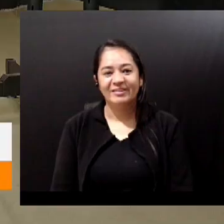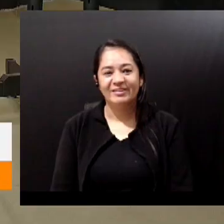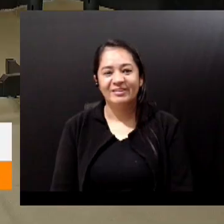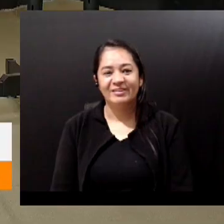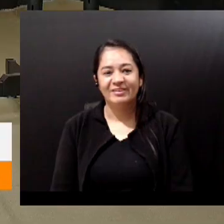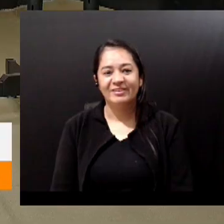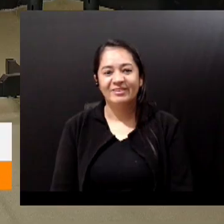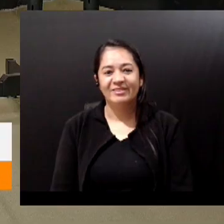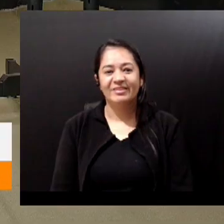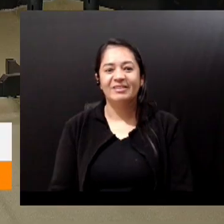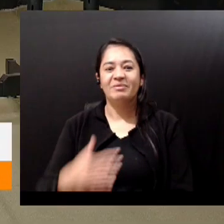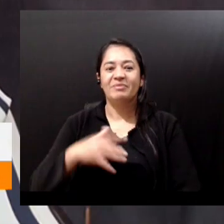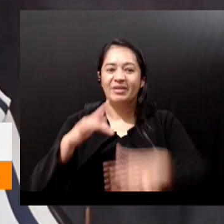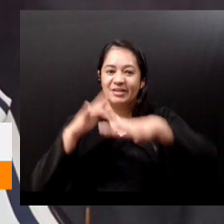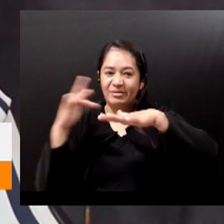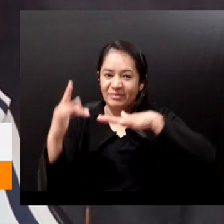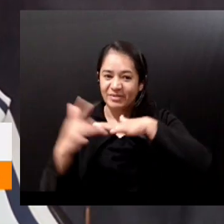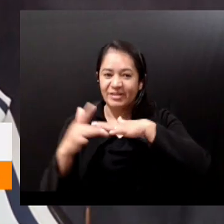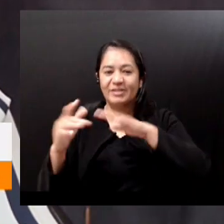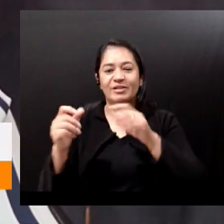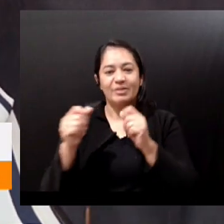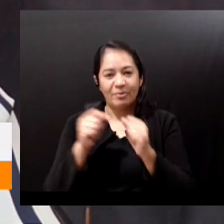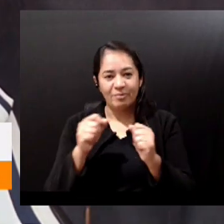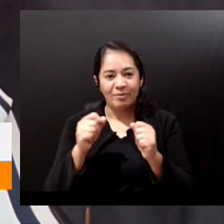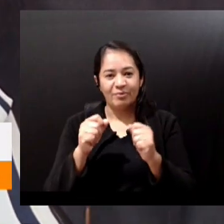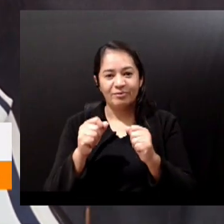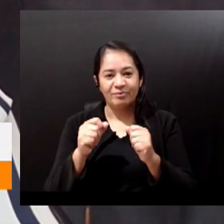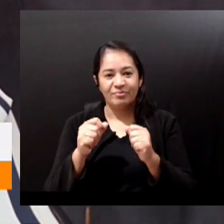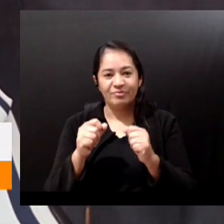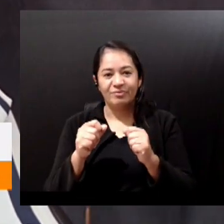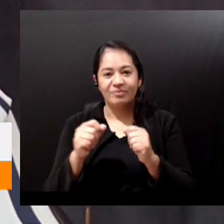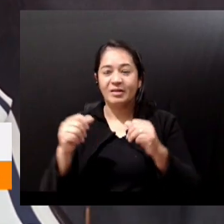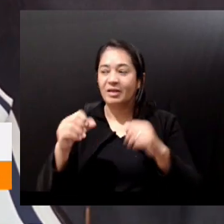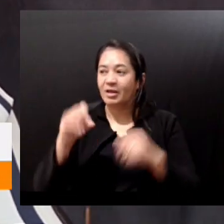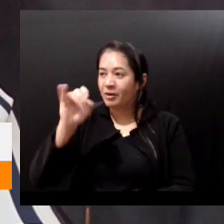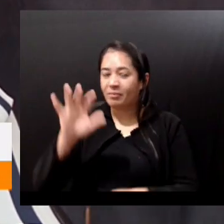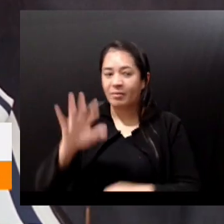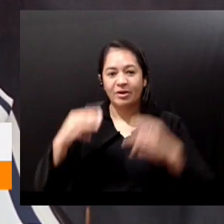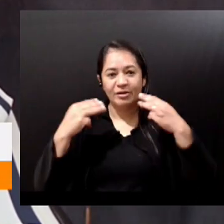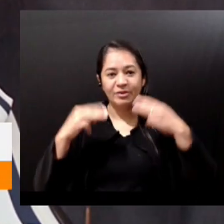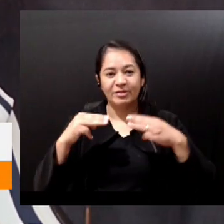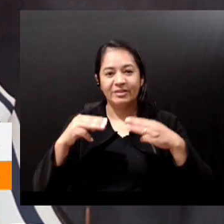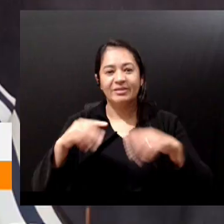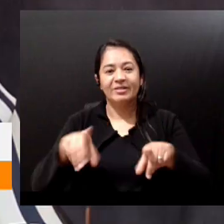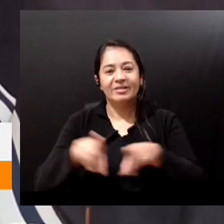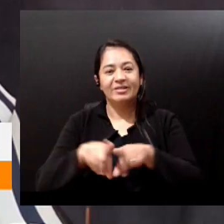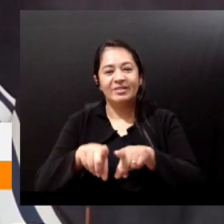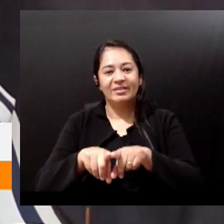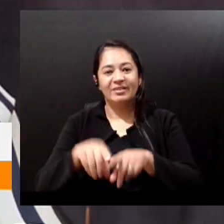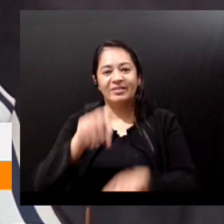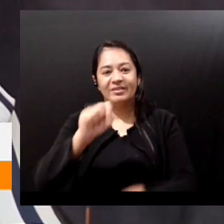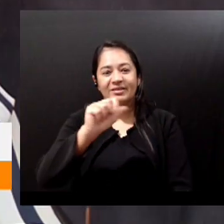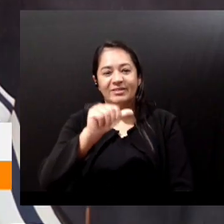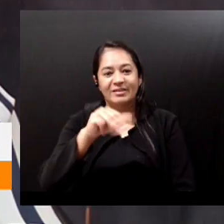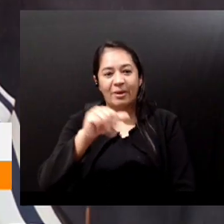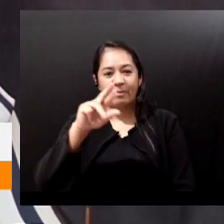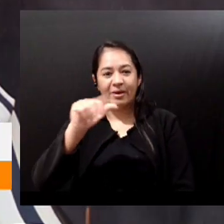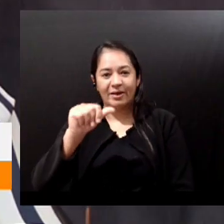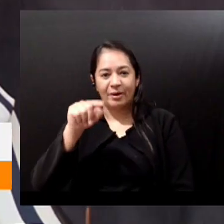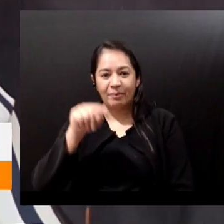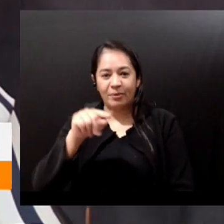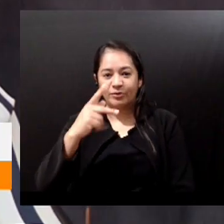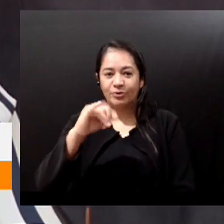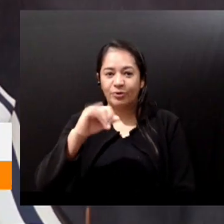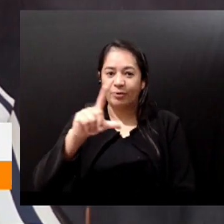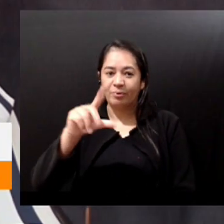Manda! Se quiserem saber um pouquinho, né, sobre consultoria de imagem, sou docente também, é samara.pilon.com.br. podem acompanhar um